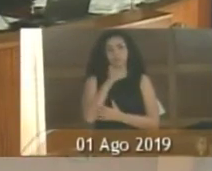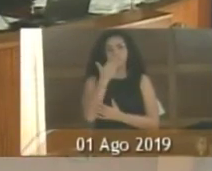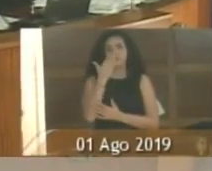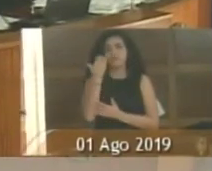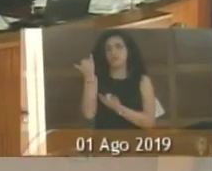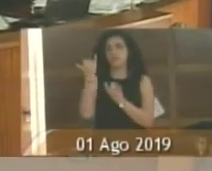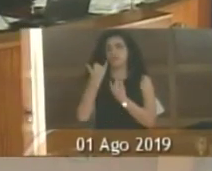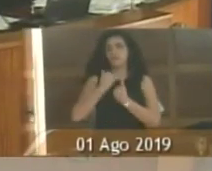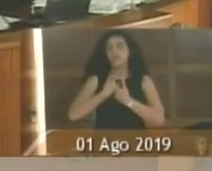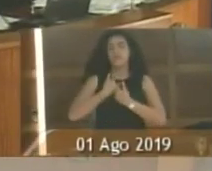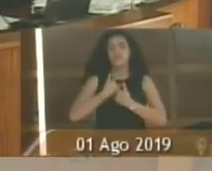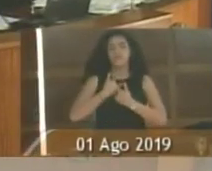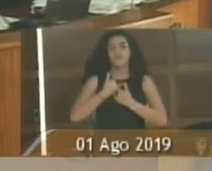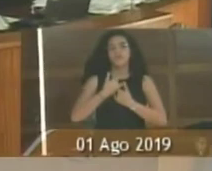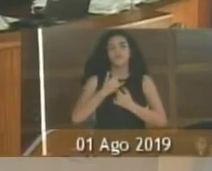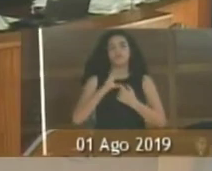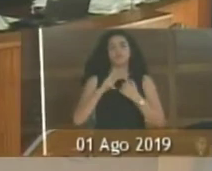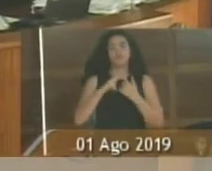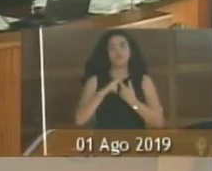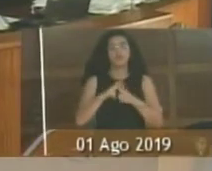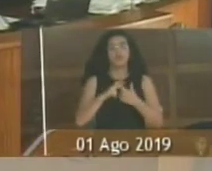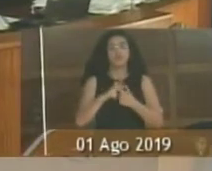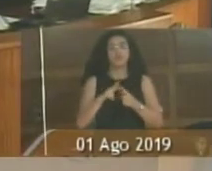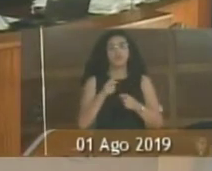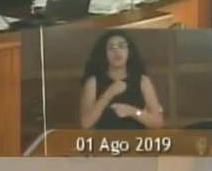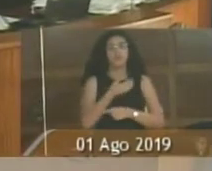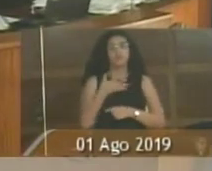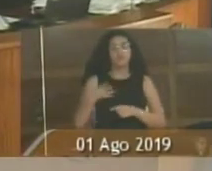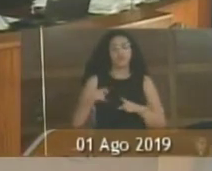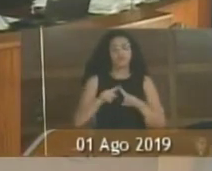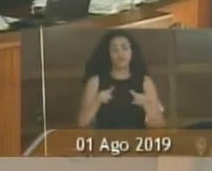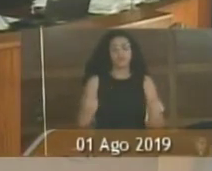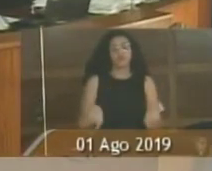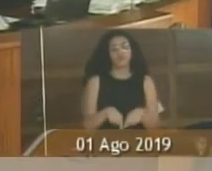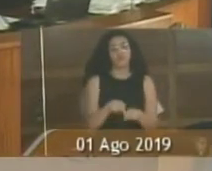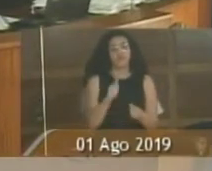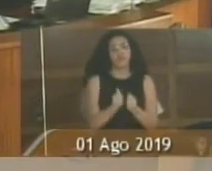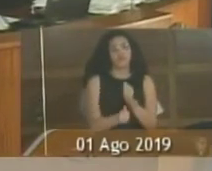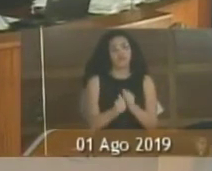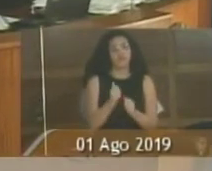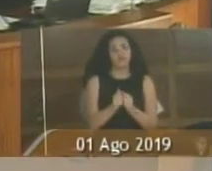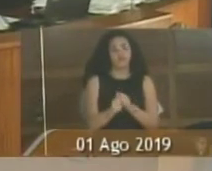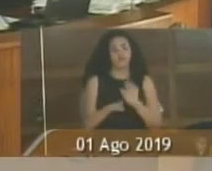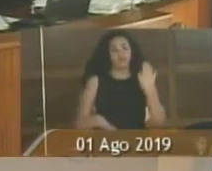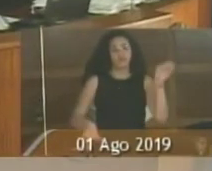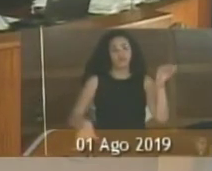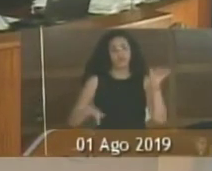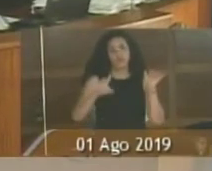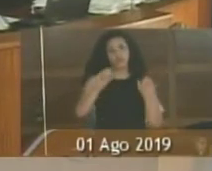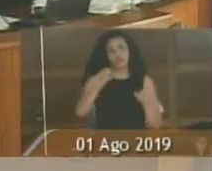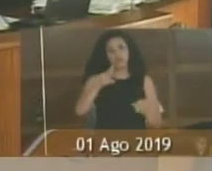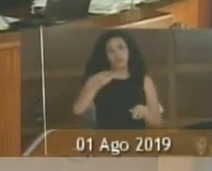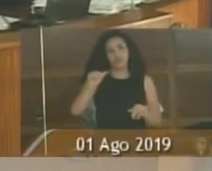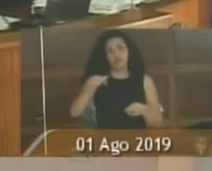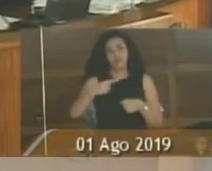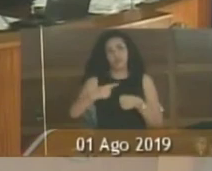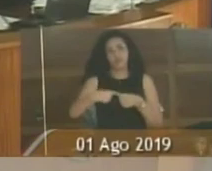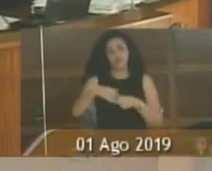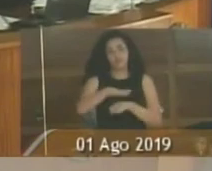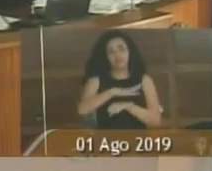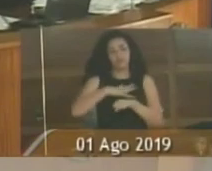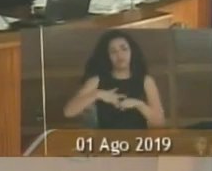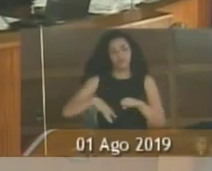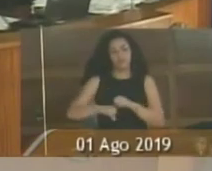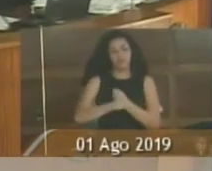quanto às medidas adotadas para a reforma geral e cobertura da quadra poliesportiva localizada na Praia de Fora, bairro Enseada das Estrelas,